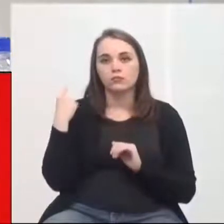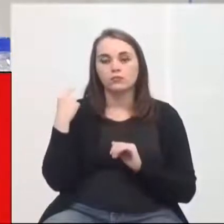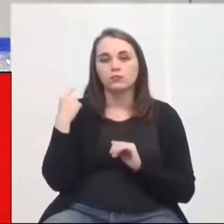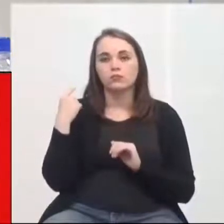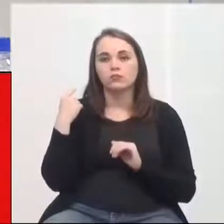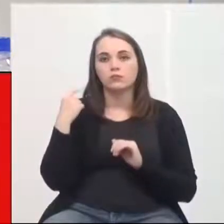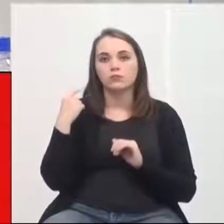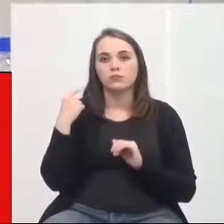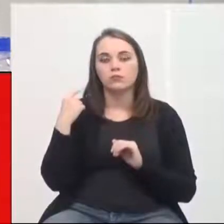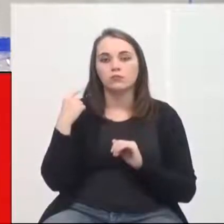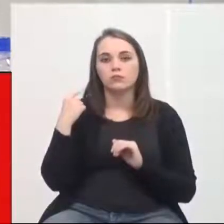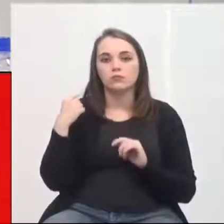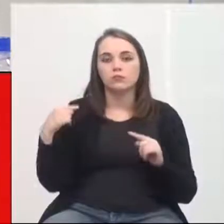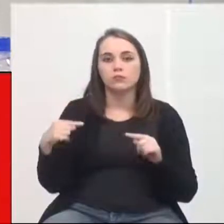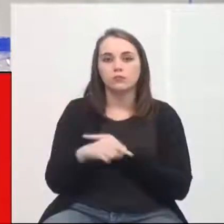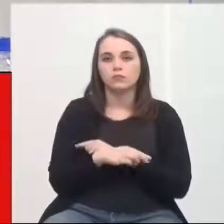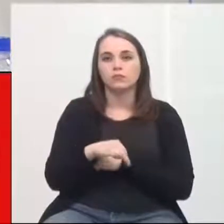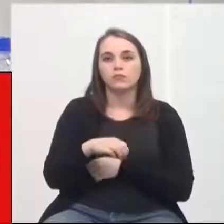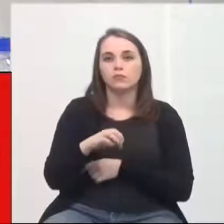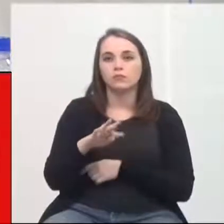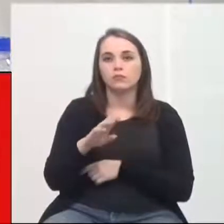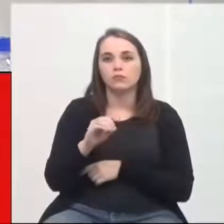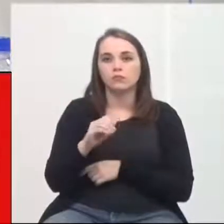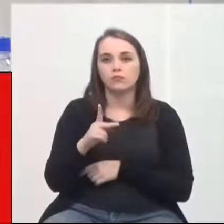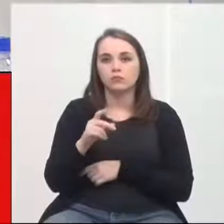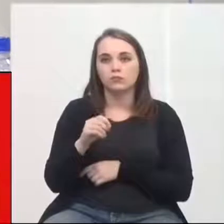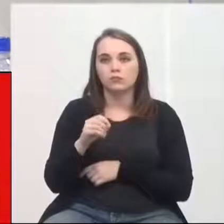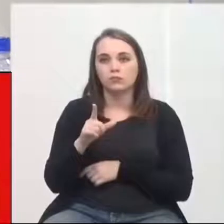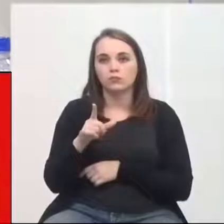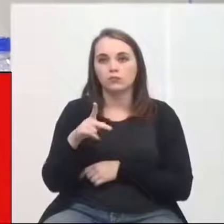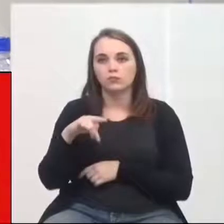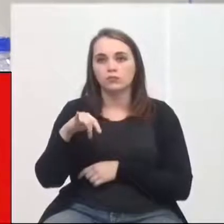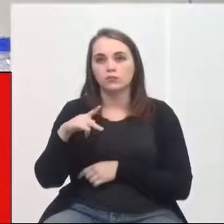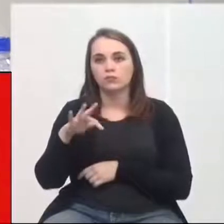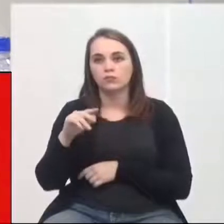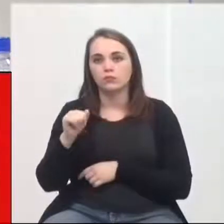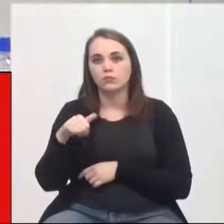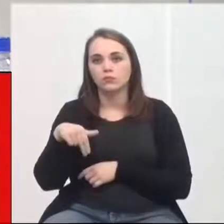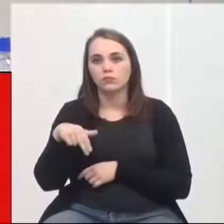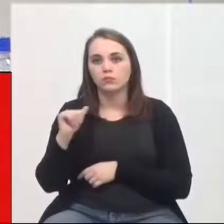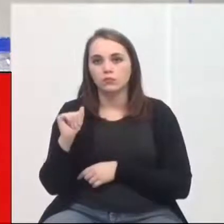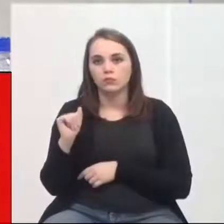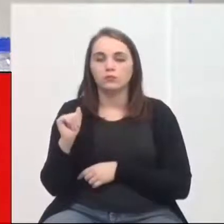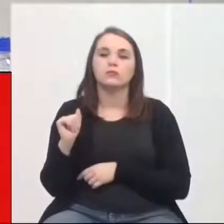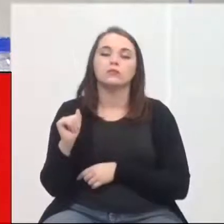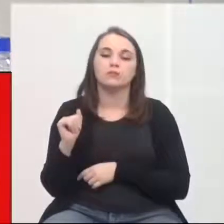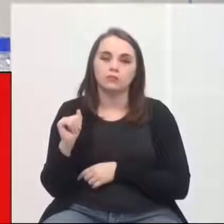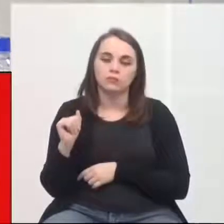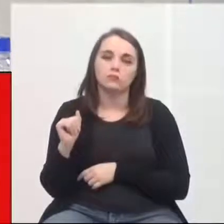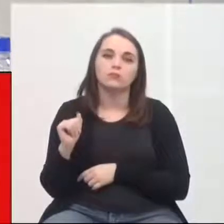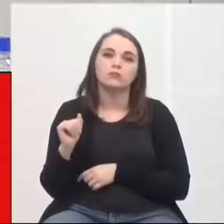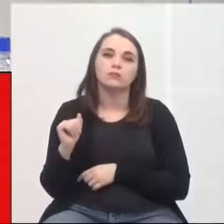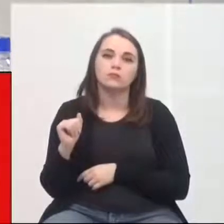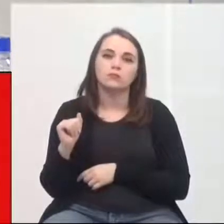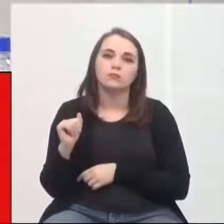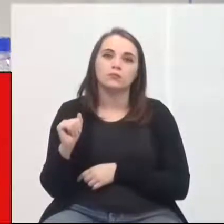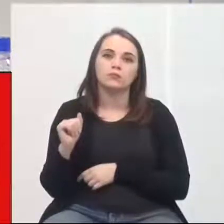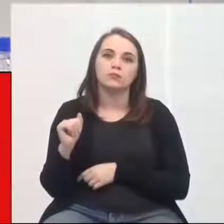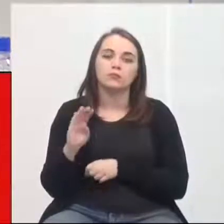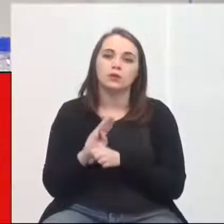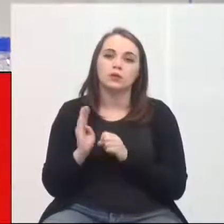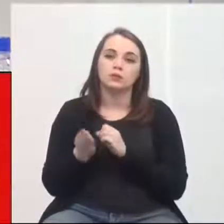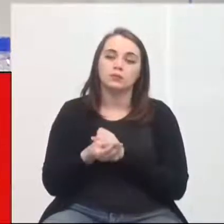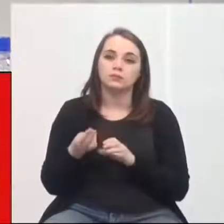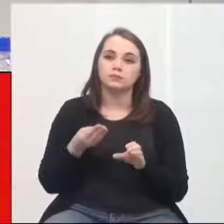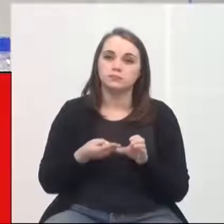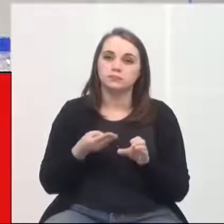d'água, localizado na Avenida Metropolitana, número 1335, esquina com a rua Lindolfo Meira, no bairro Cidade